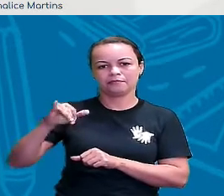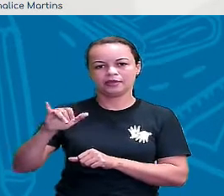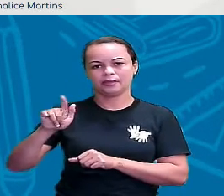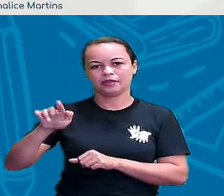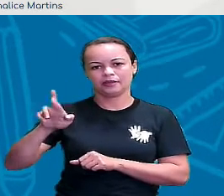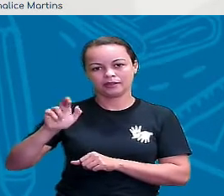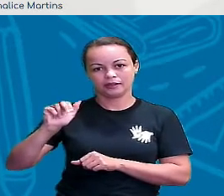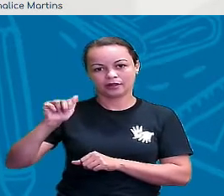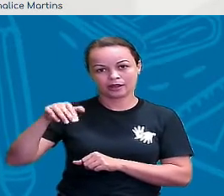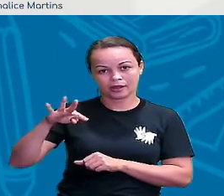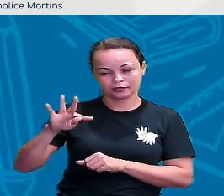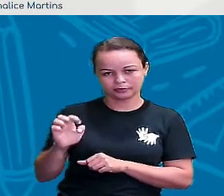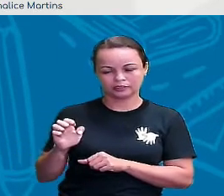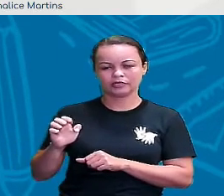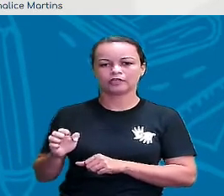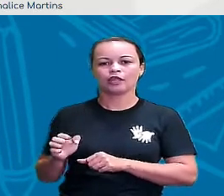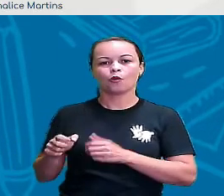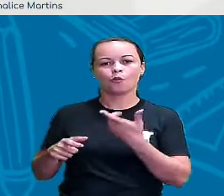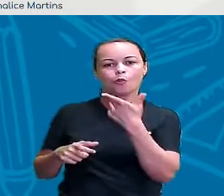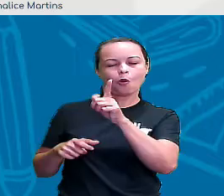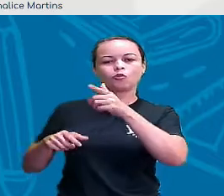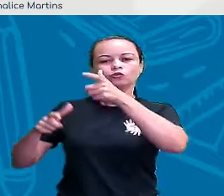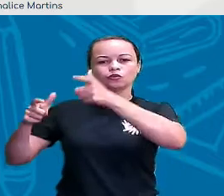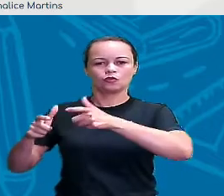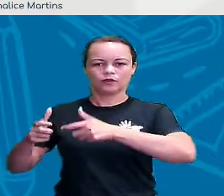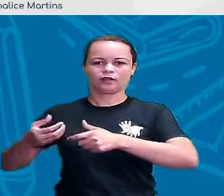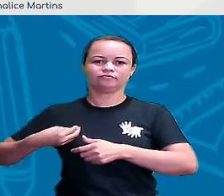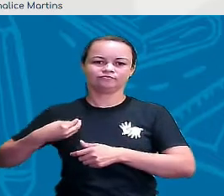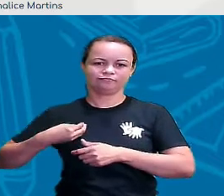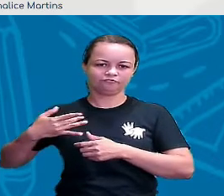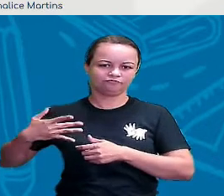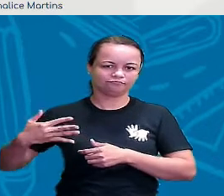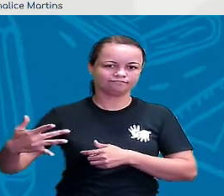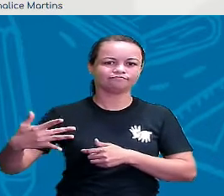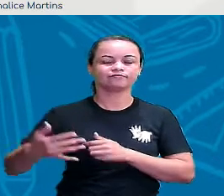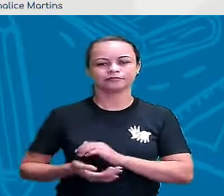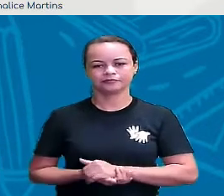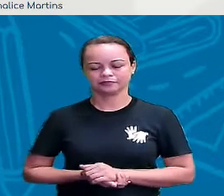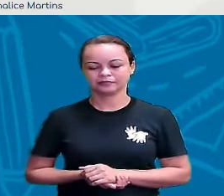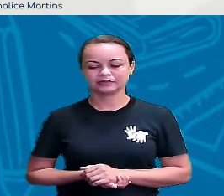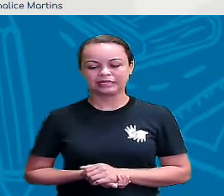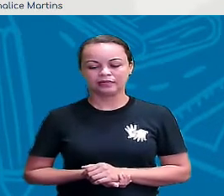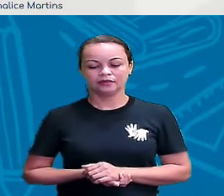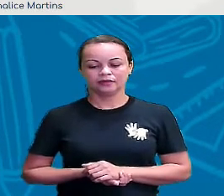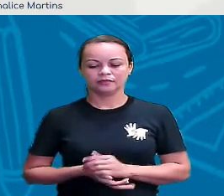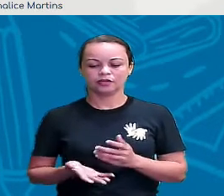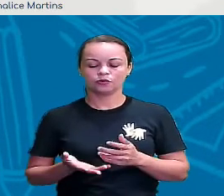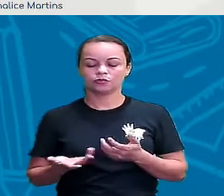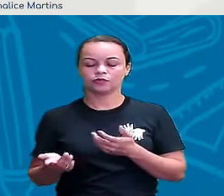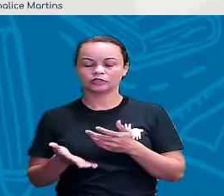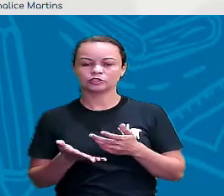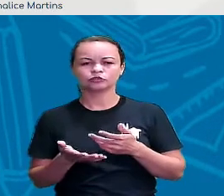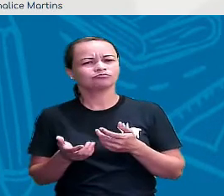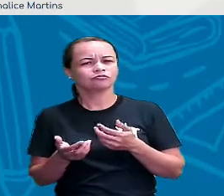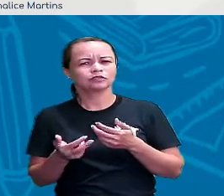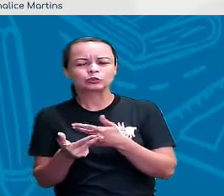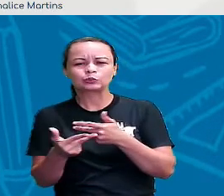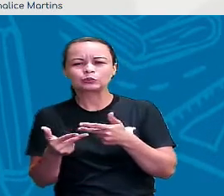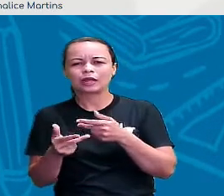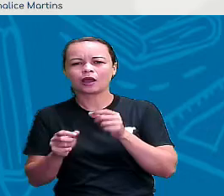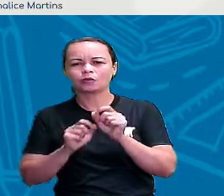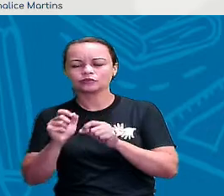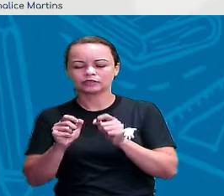onde vai viver, tá? Então, vamos lá, continuando. E aí, quais as causas